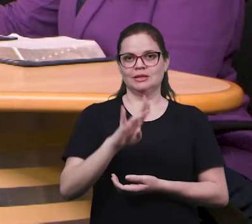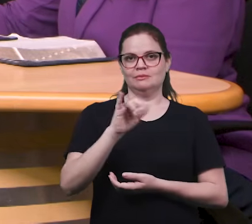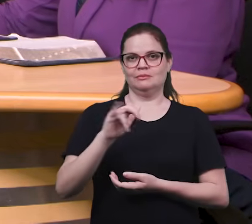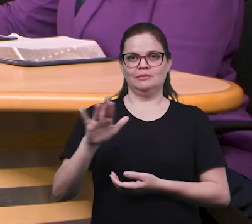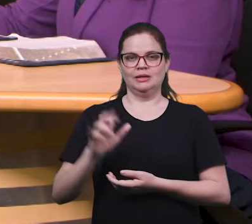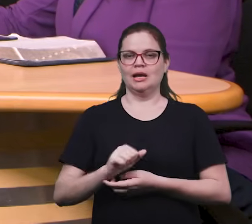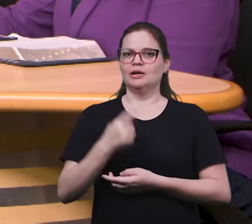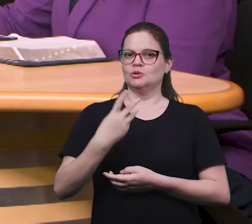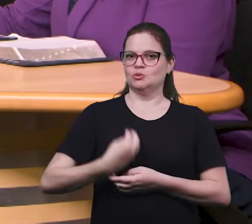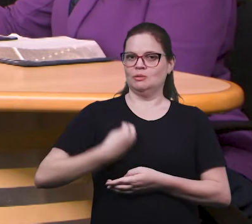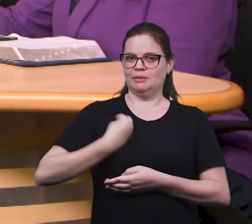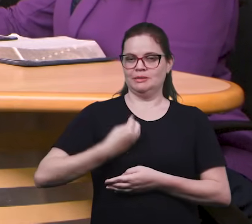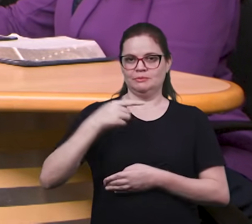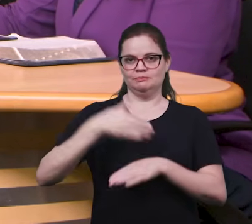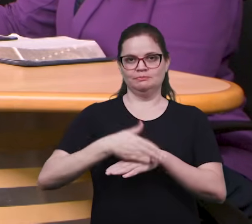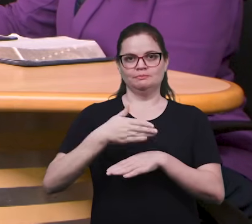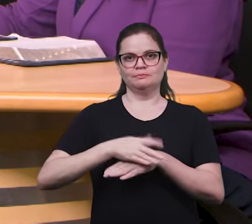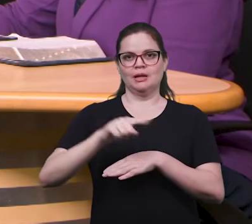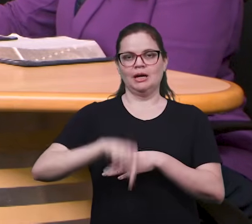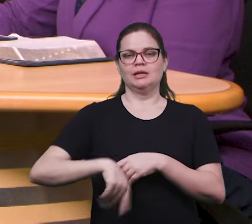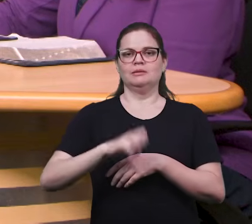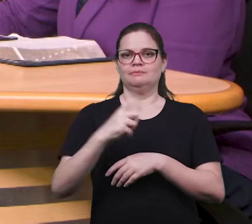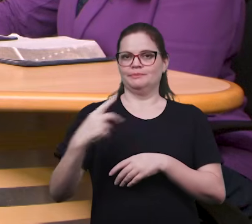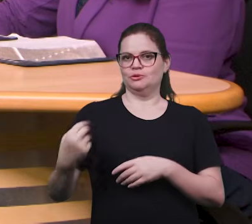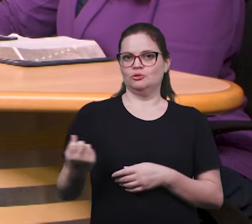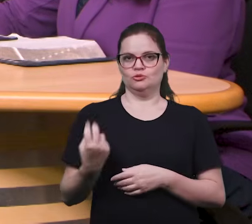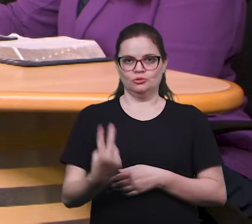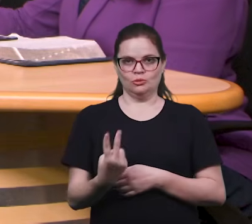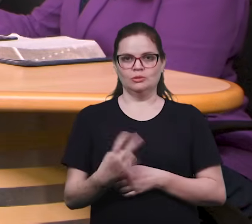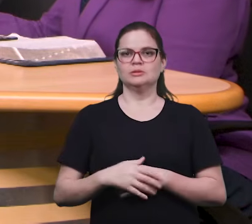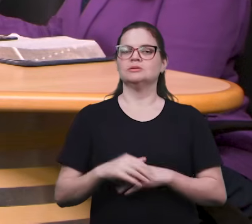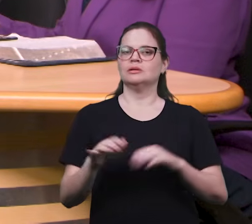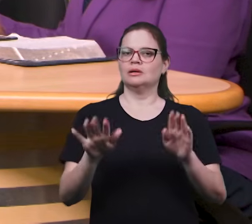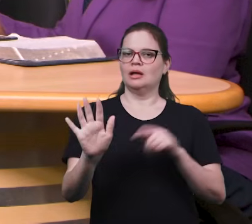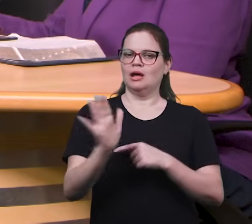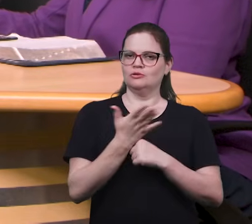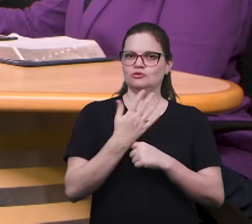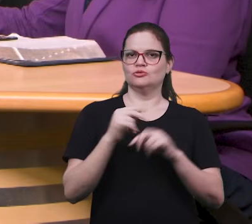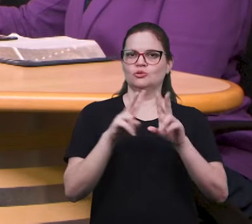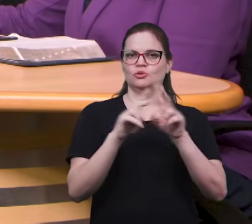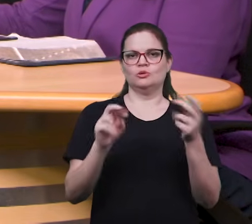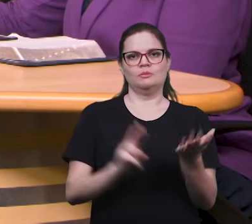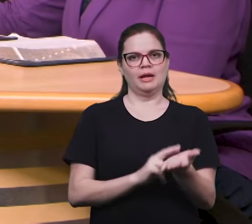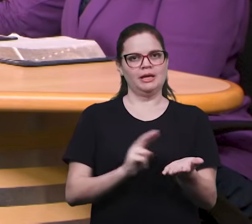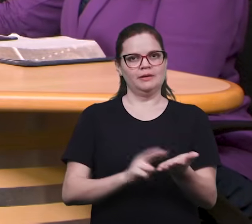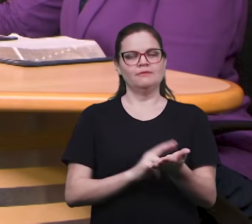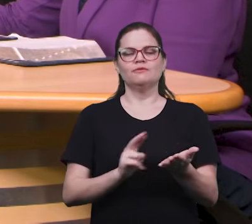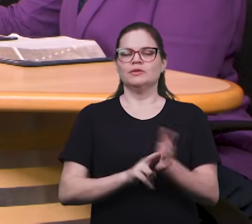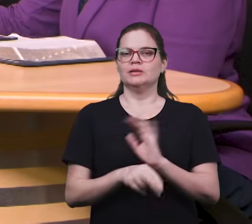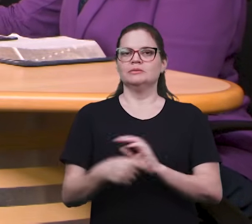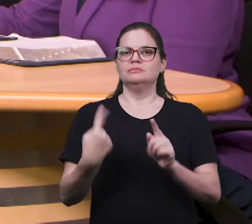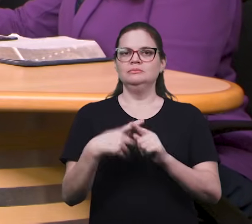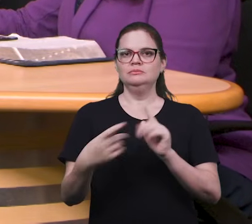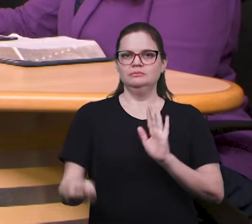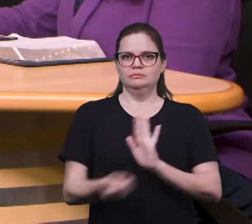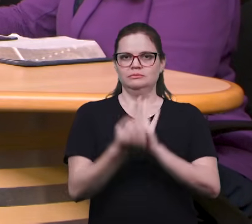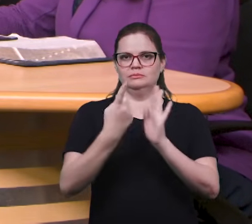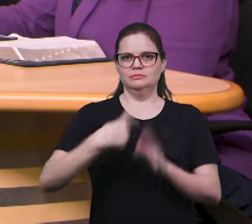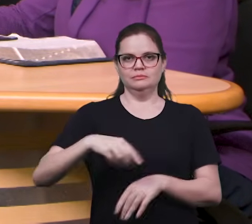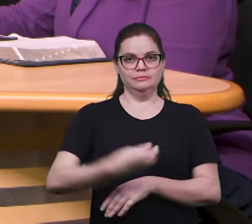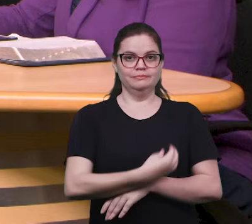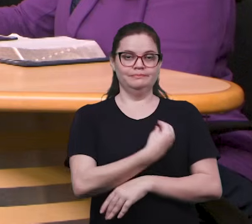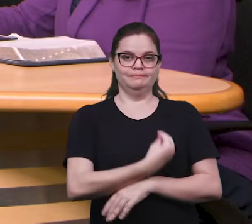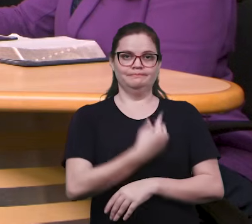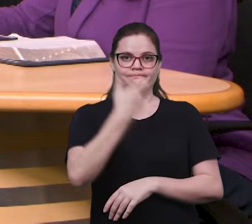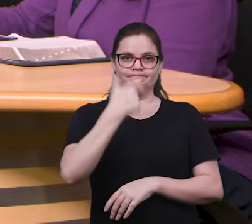sua participação nesses 2 episódios, a sua contribuição com as revistinhas que marcam também as nossas vidas